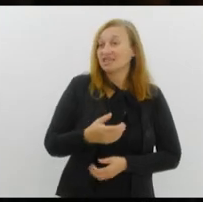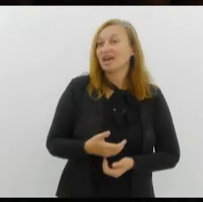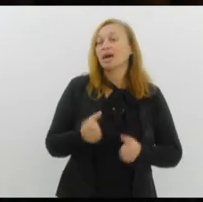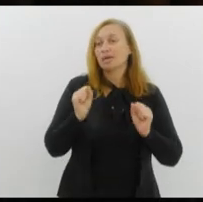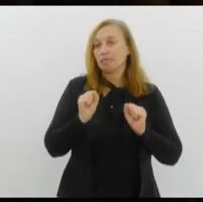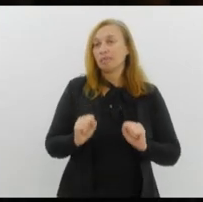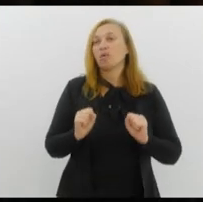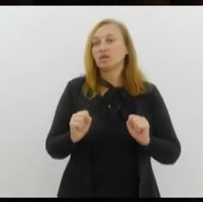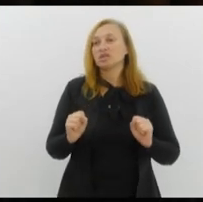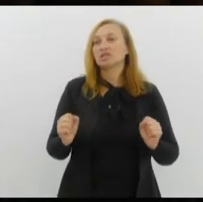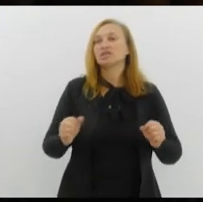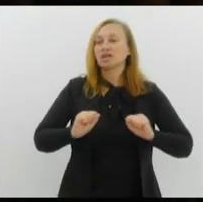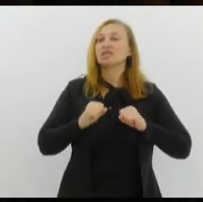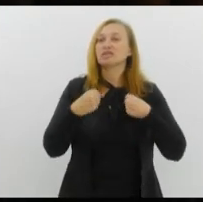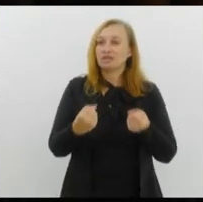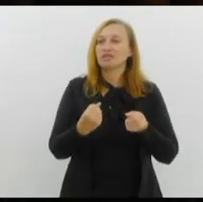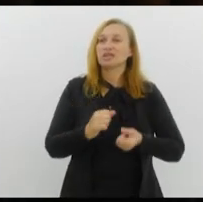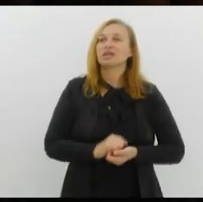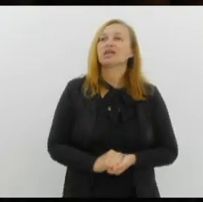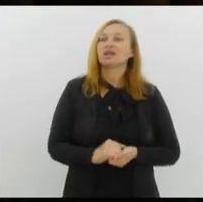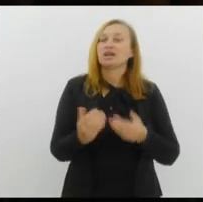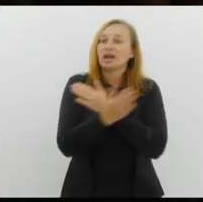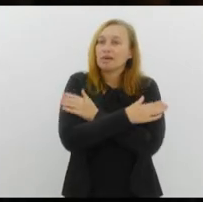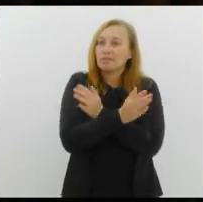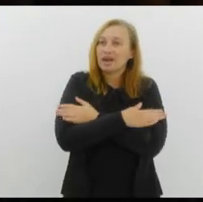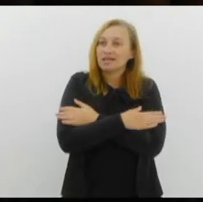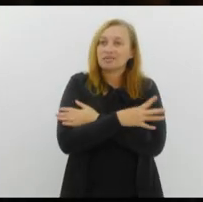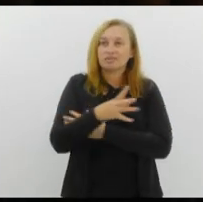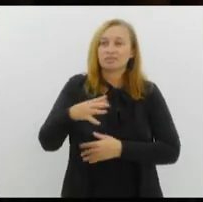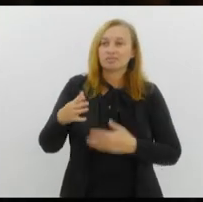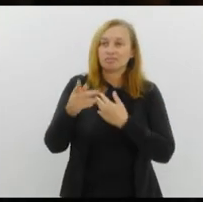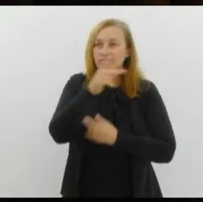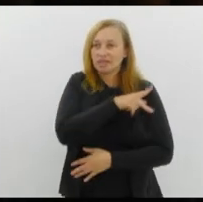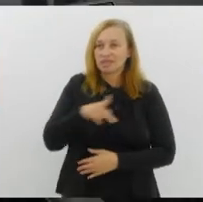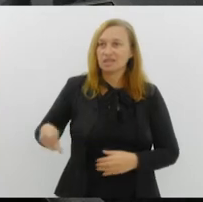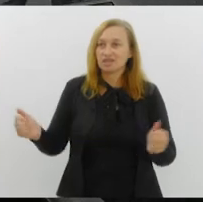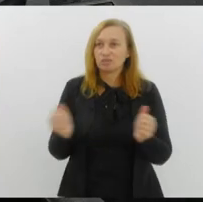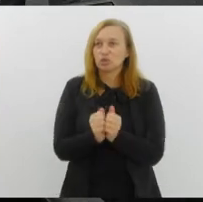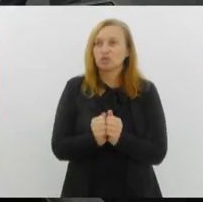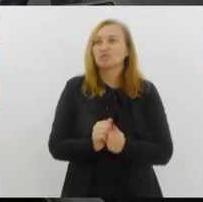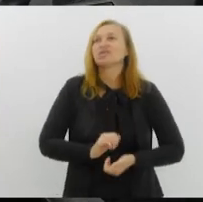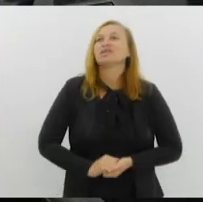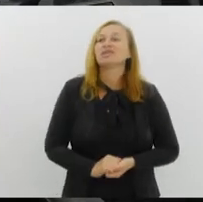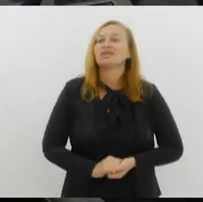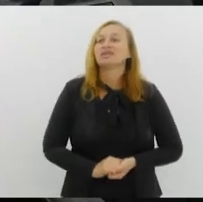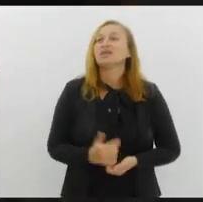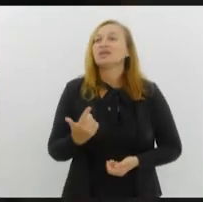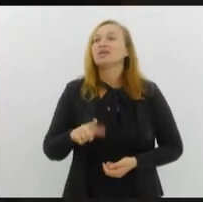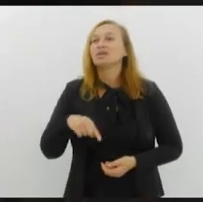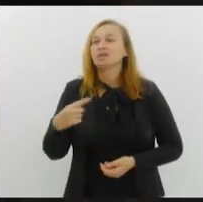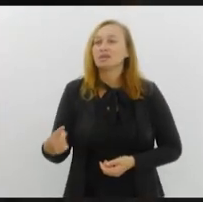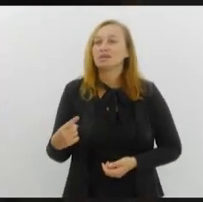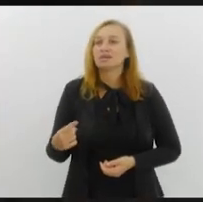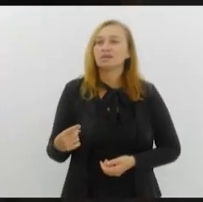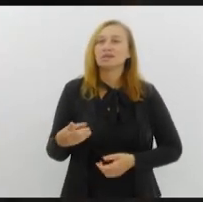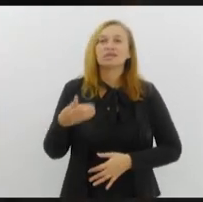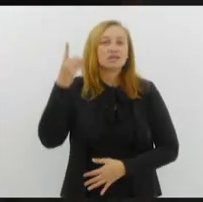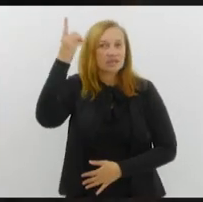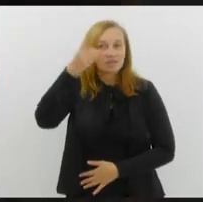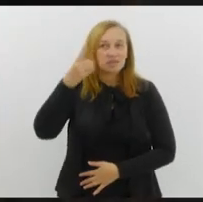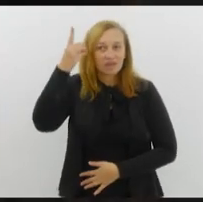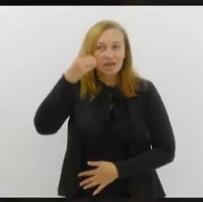participar, para defender. Valeu? Um forte abraço. Presidente, tamo junto. Próximo orador inscrito é o nobre